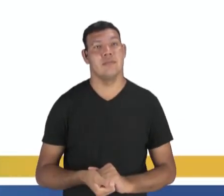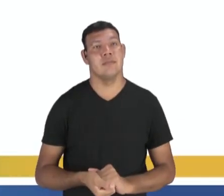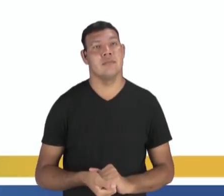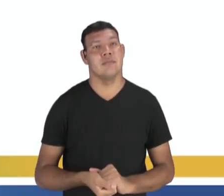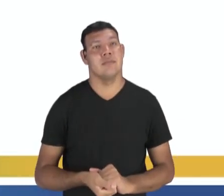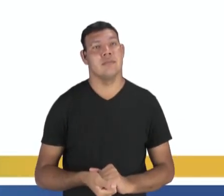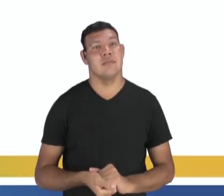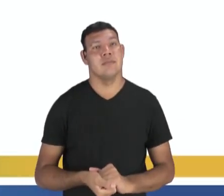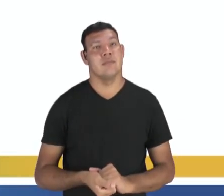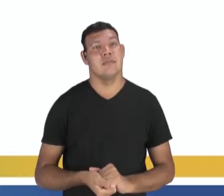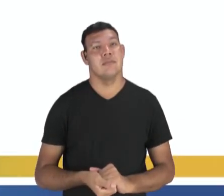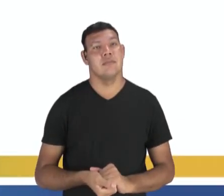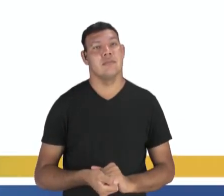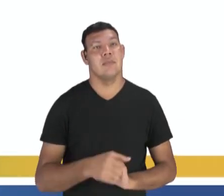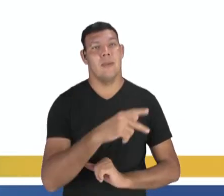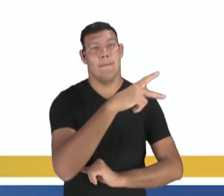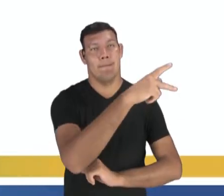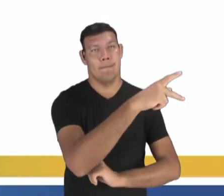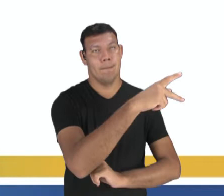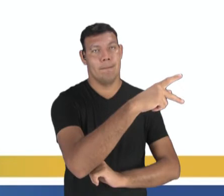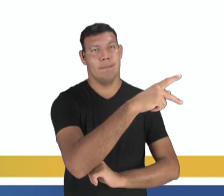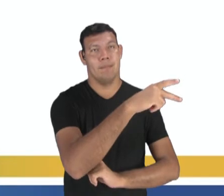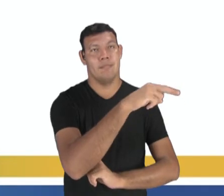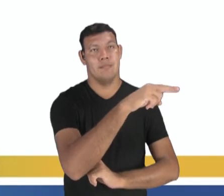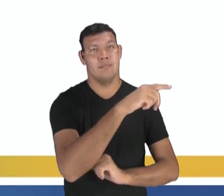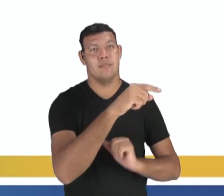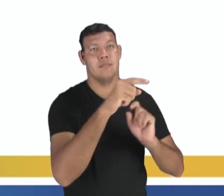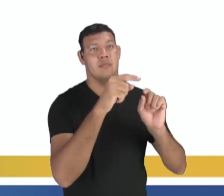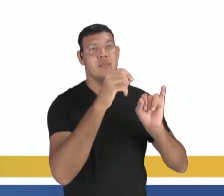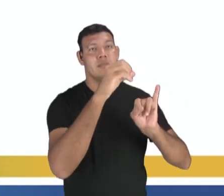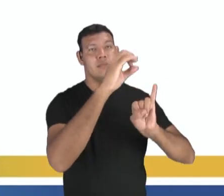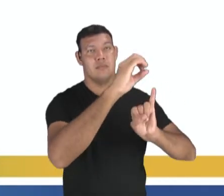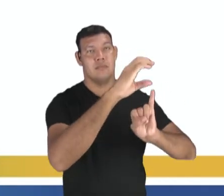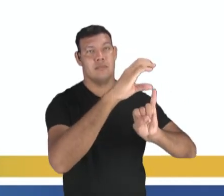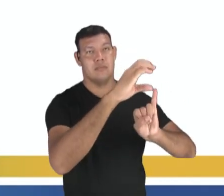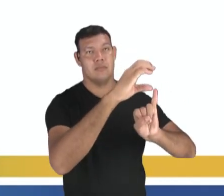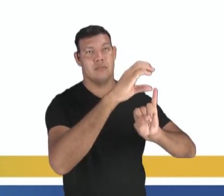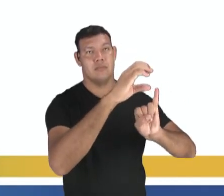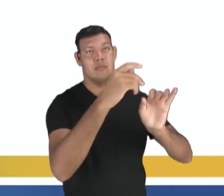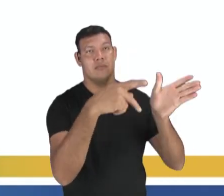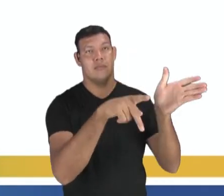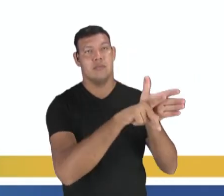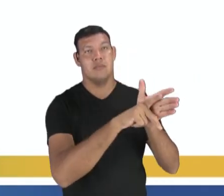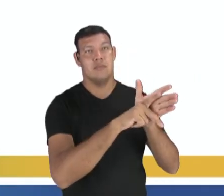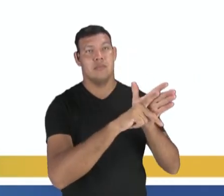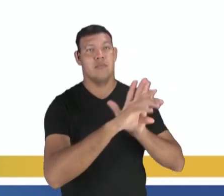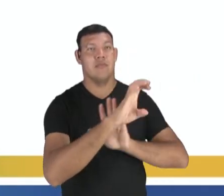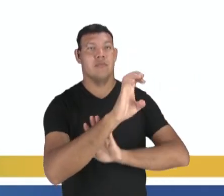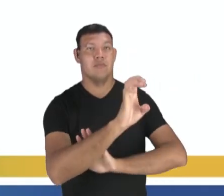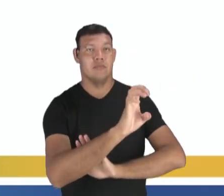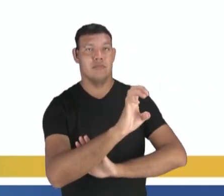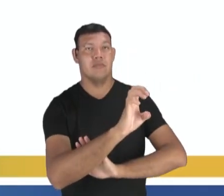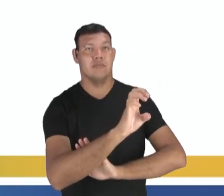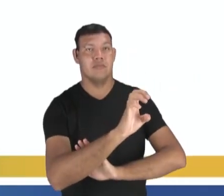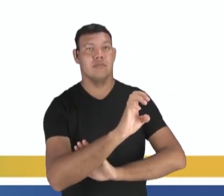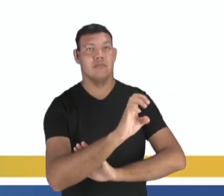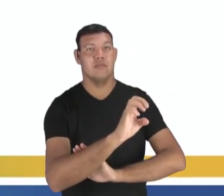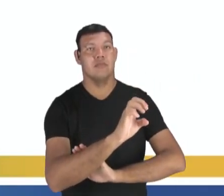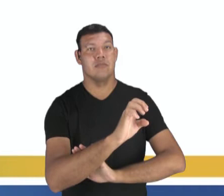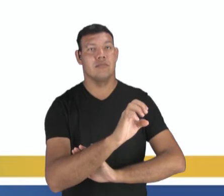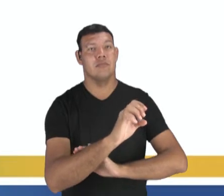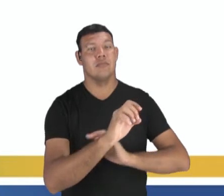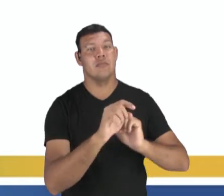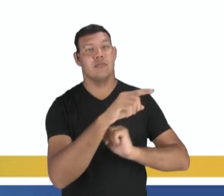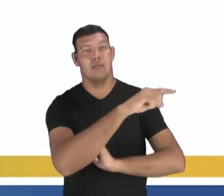a medida será o que B = meu NC intercessão e